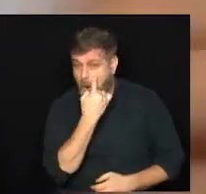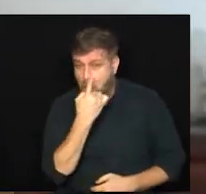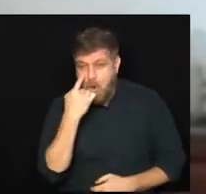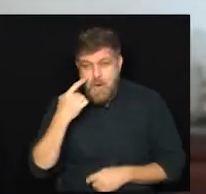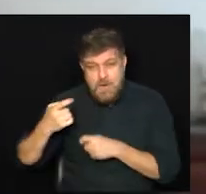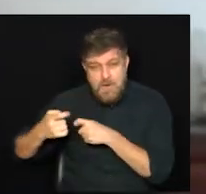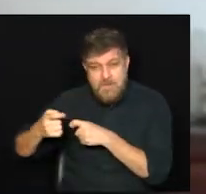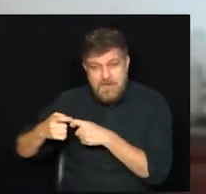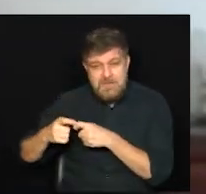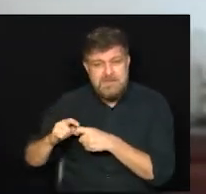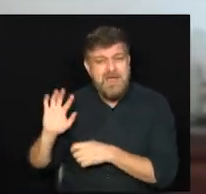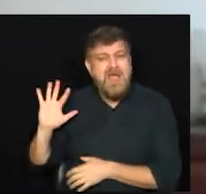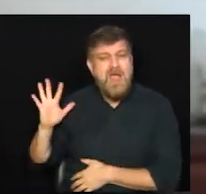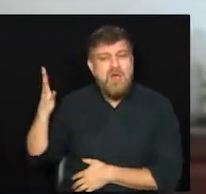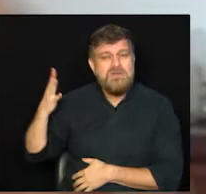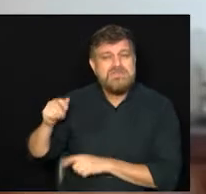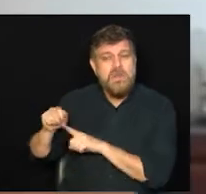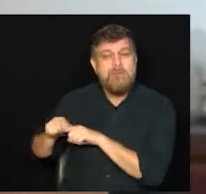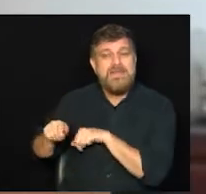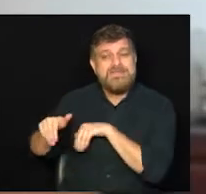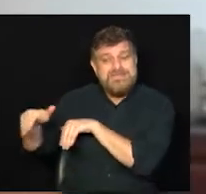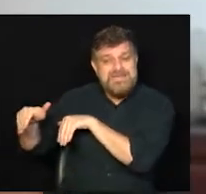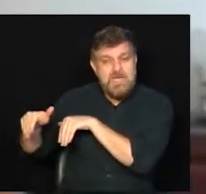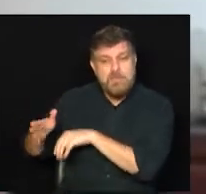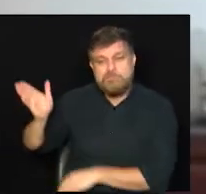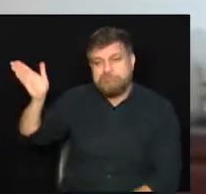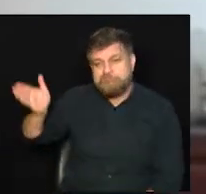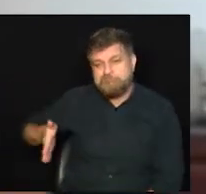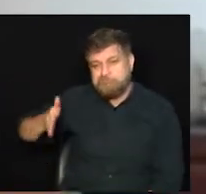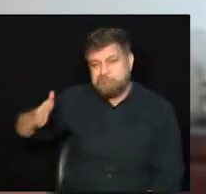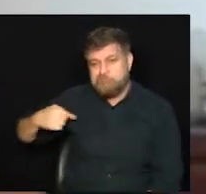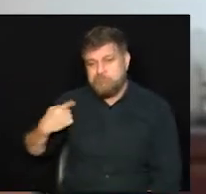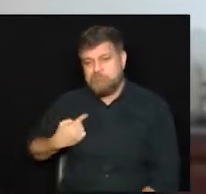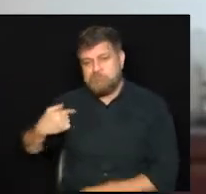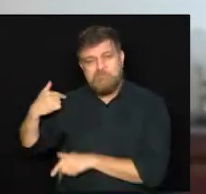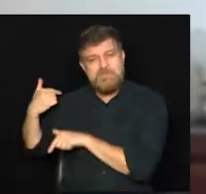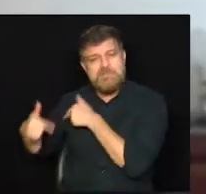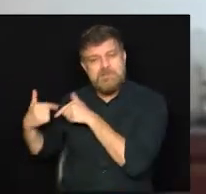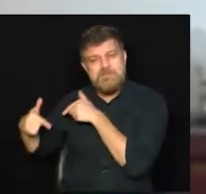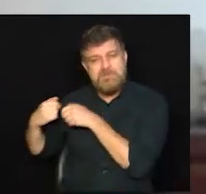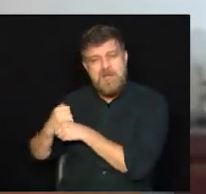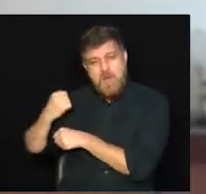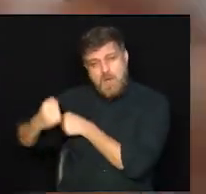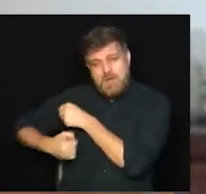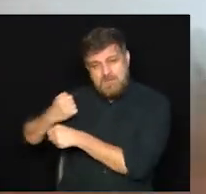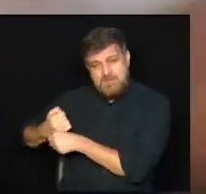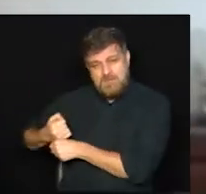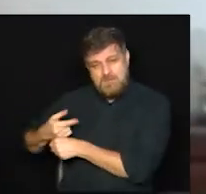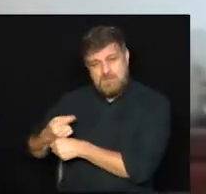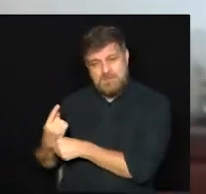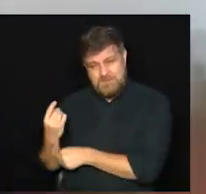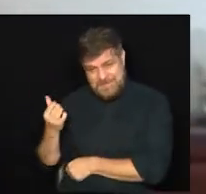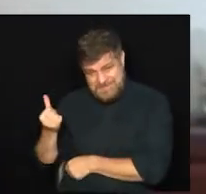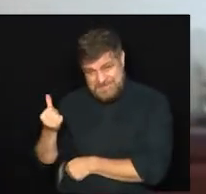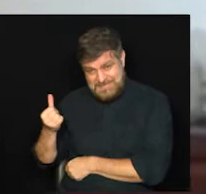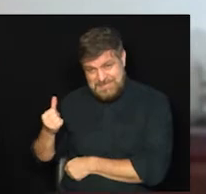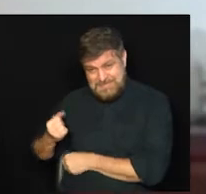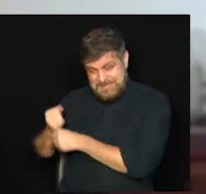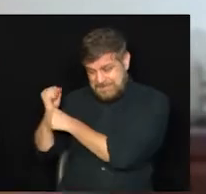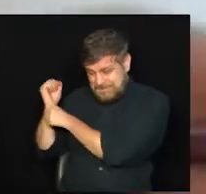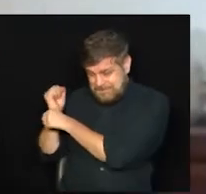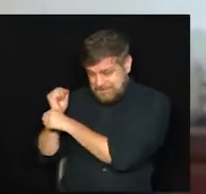era para ter acontecido em setembro. Nós estávamos trabalhando nesse evento desde 2016. Esses grandes eventos